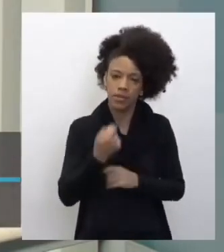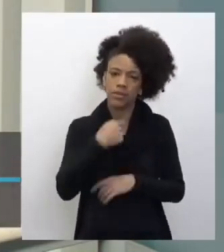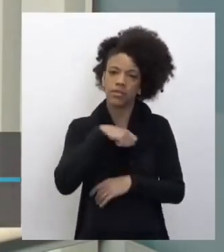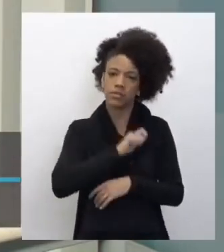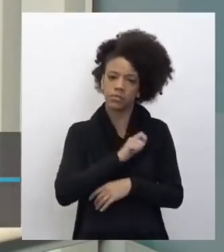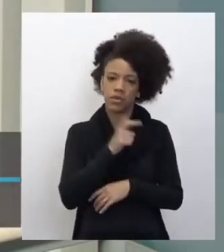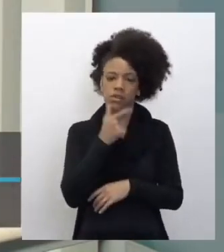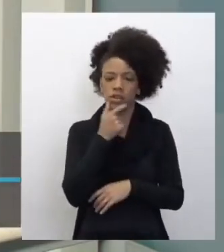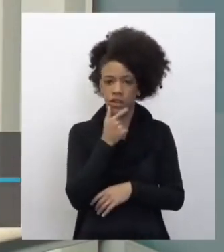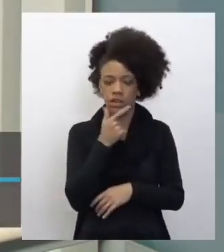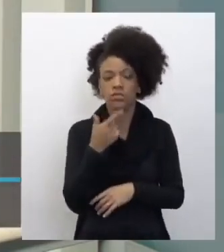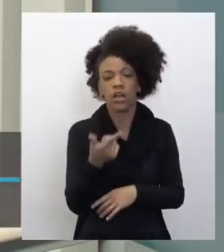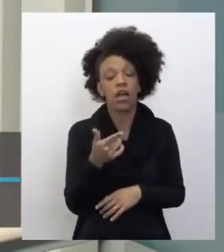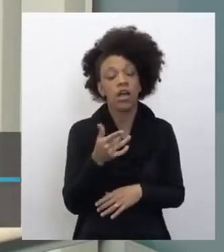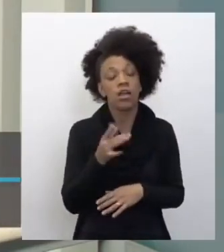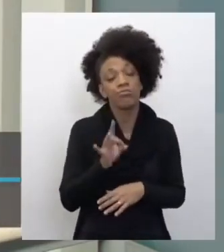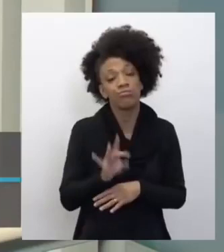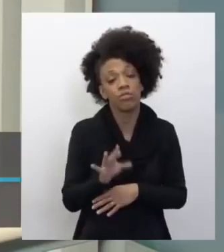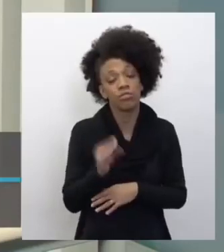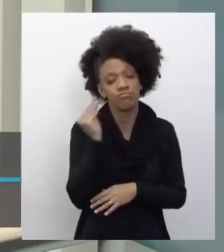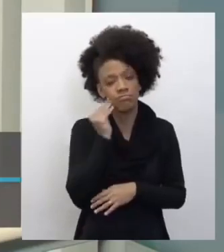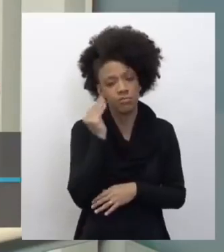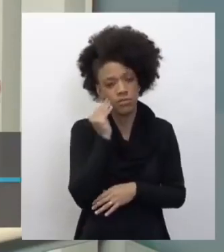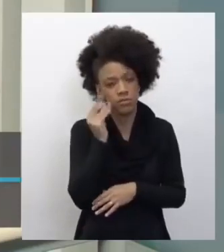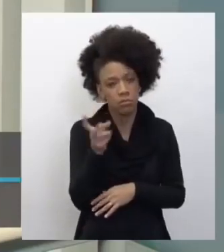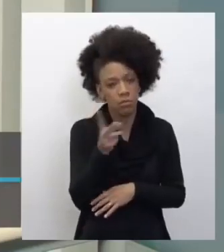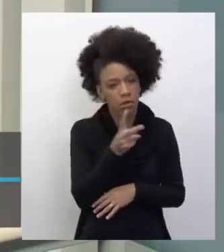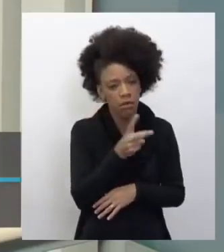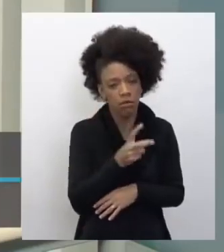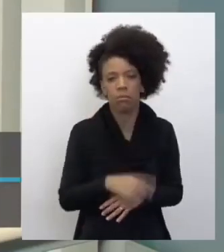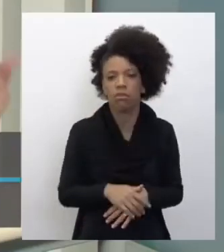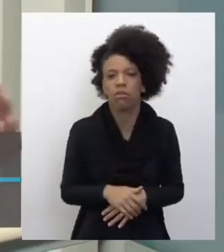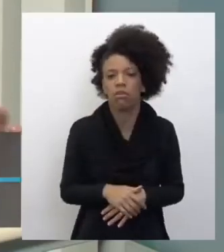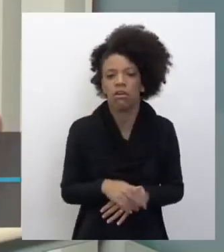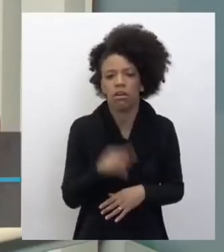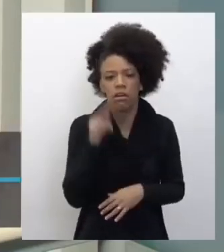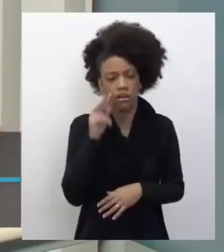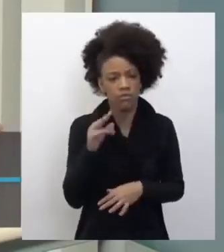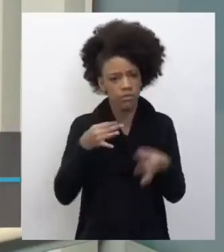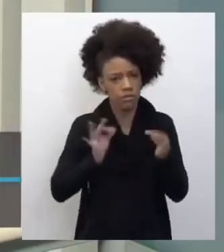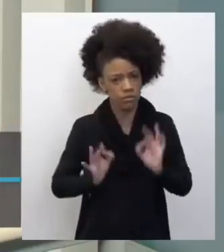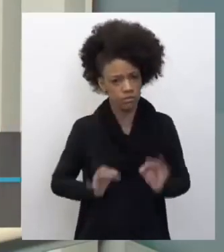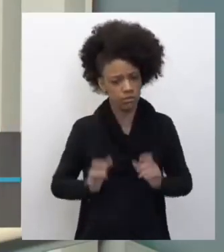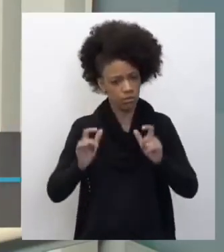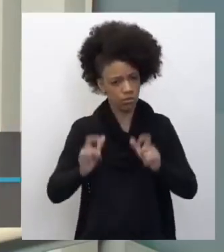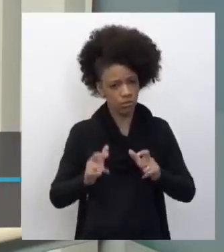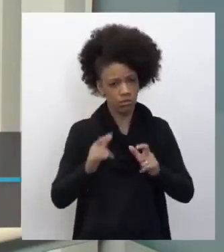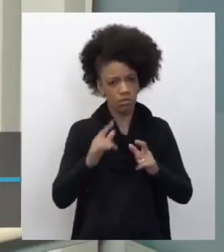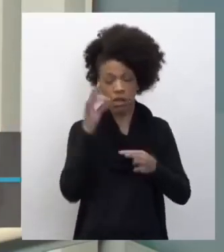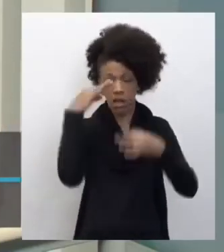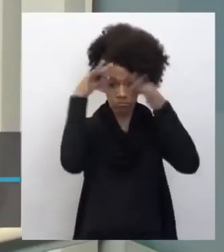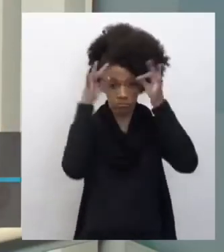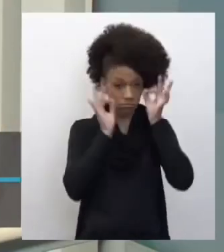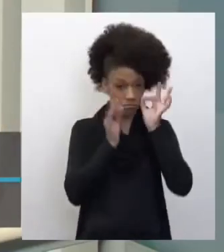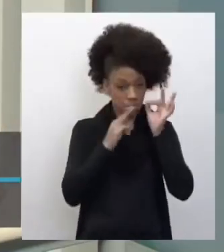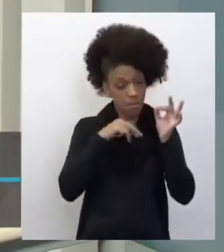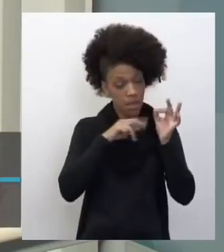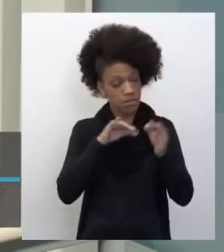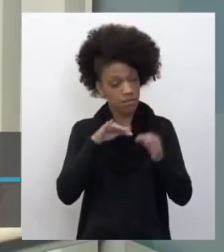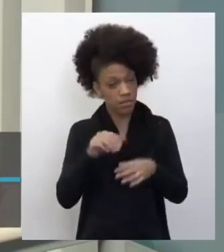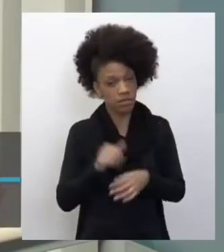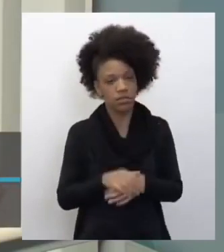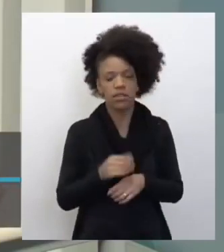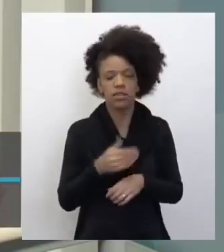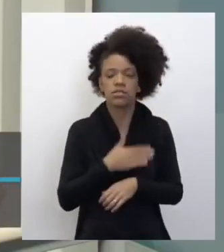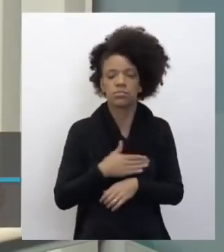só novamente para a gente tentar ver o figurino, o local, ver as máscaras, tá? Espero que